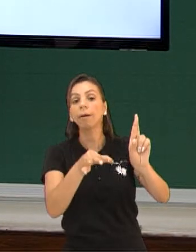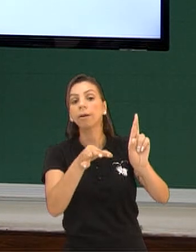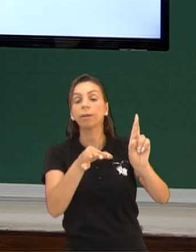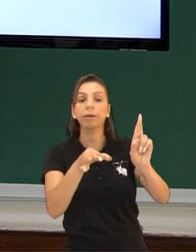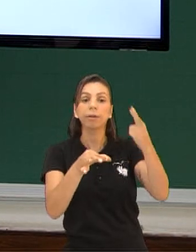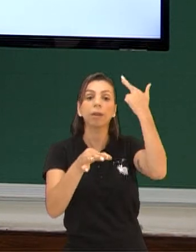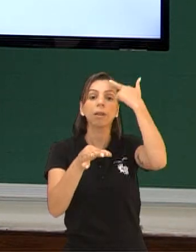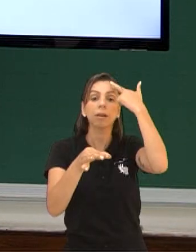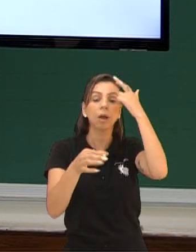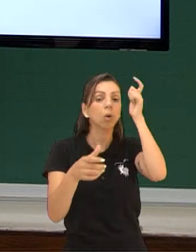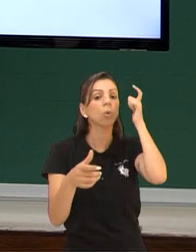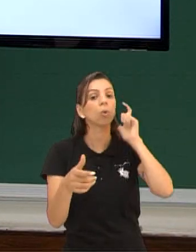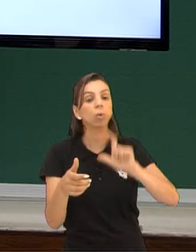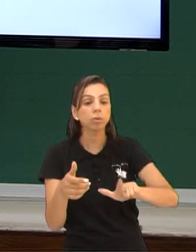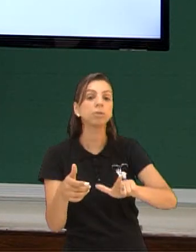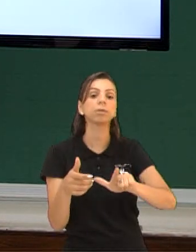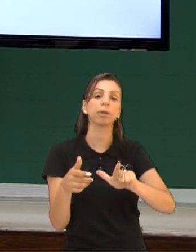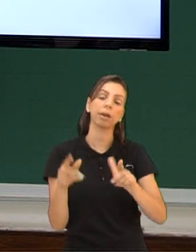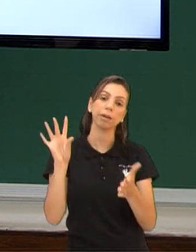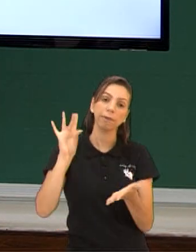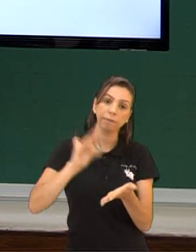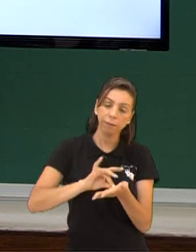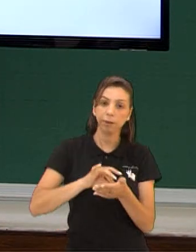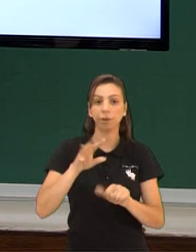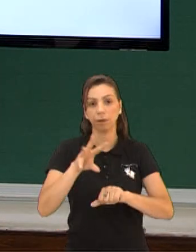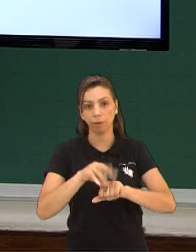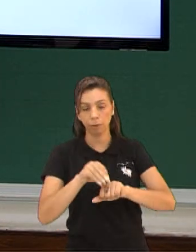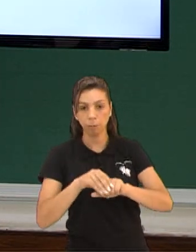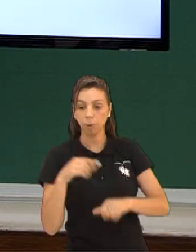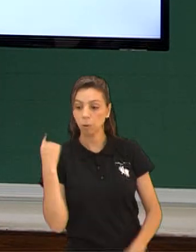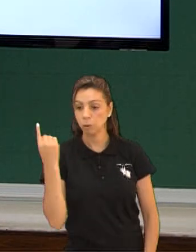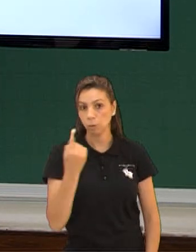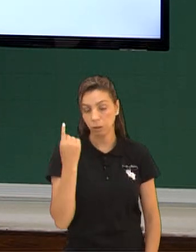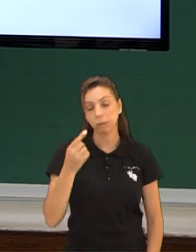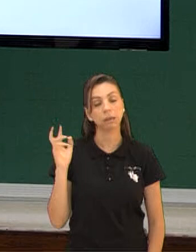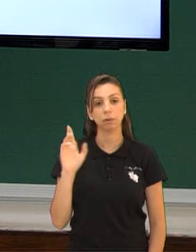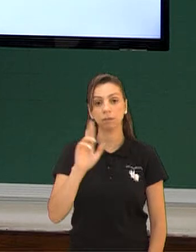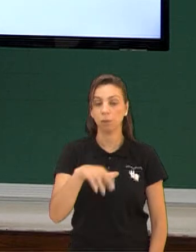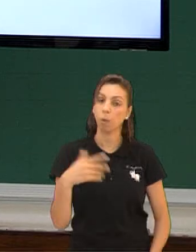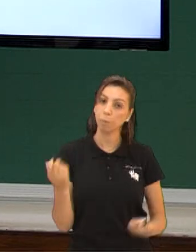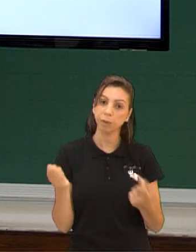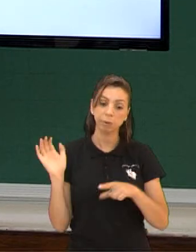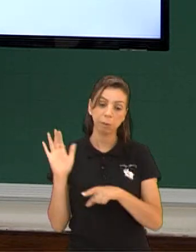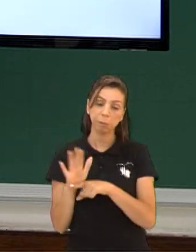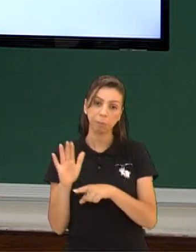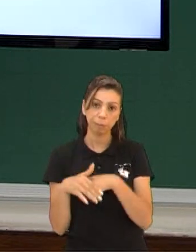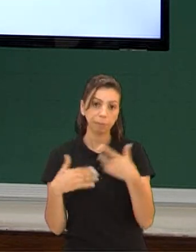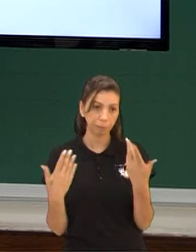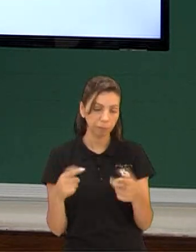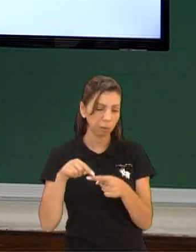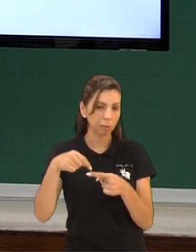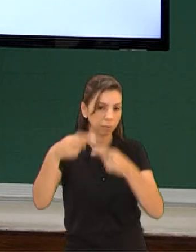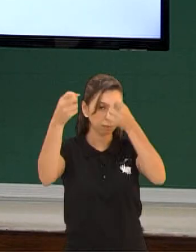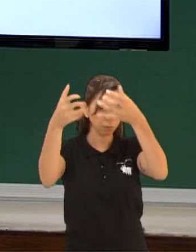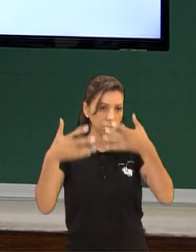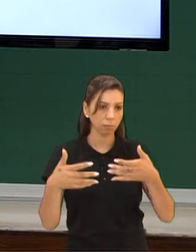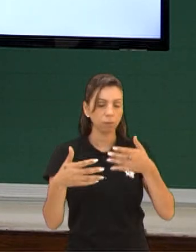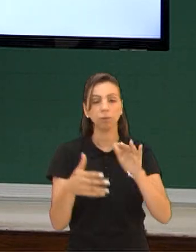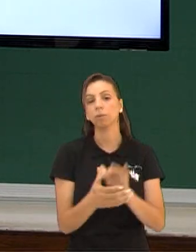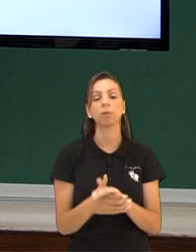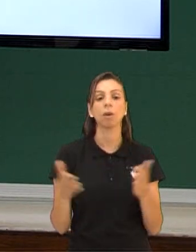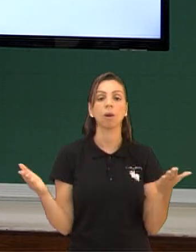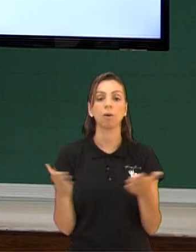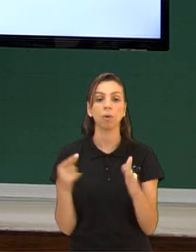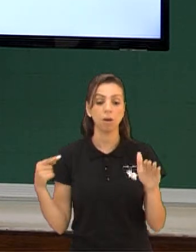ela consegue ou não conhecimento, se ela sozinha consegue fazer alguma coisa, se ela precisa de ajuda. Então, nós vamos ver isso logo à frente. Então, para a